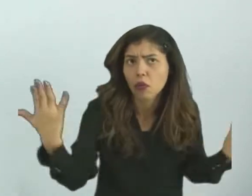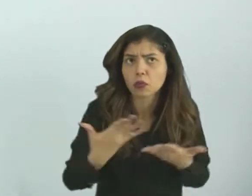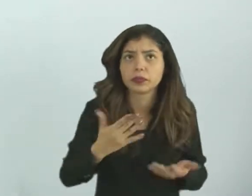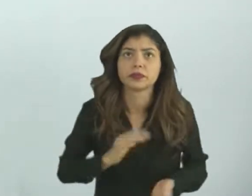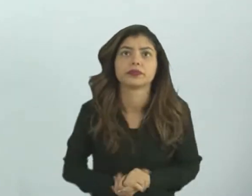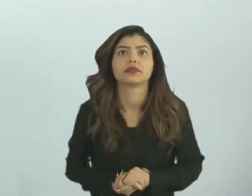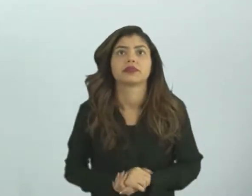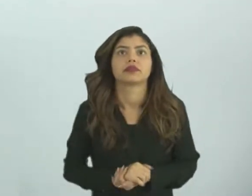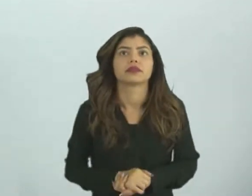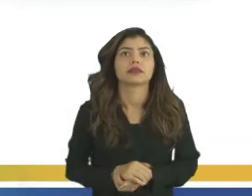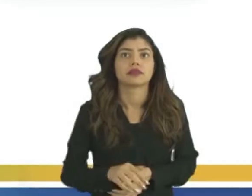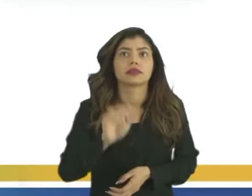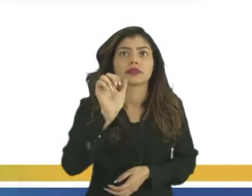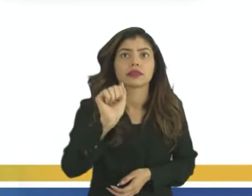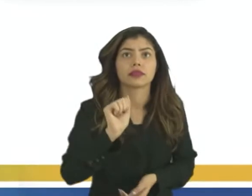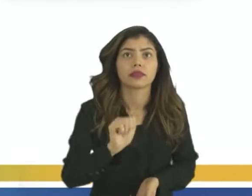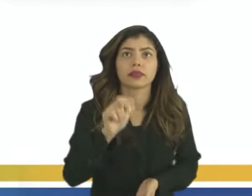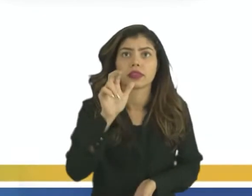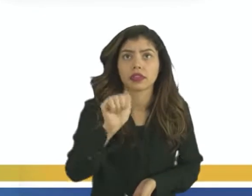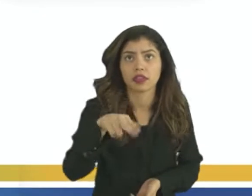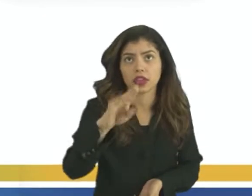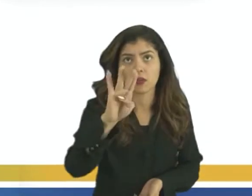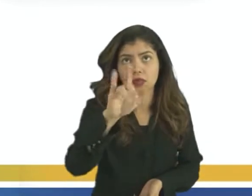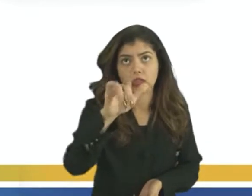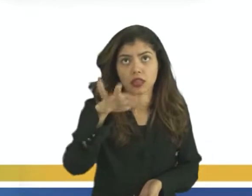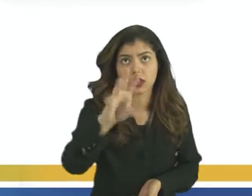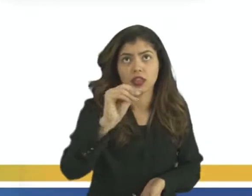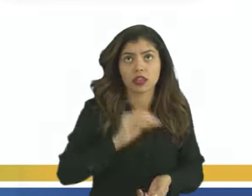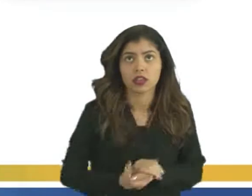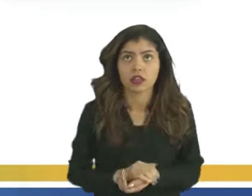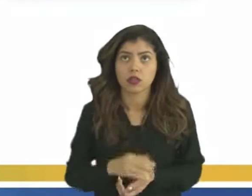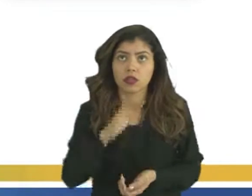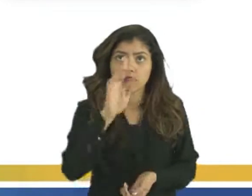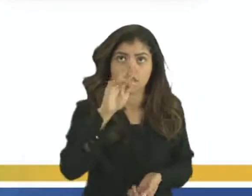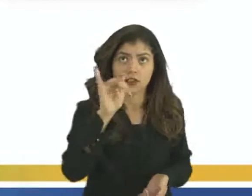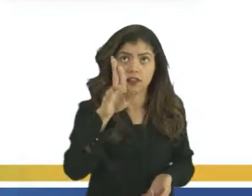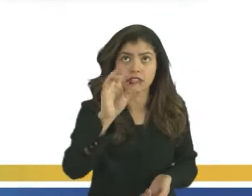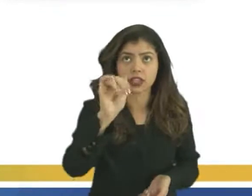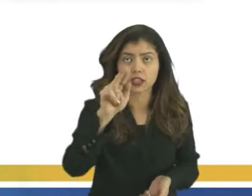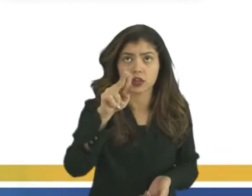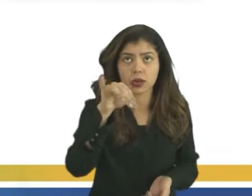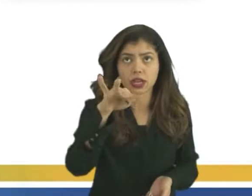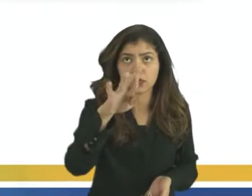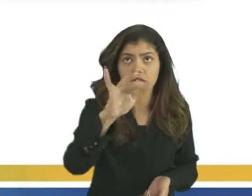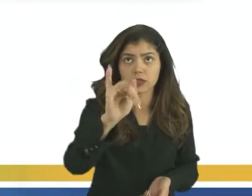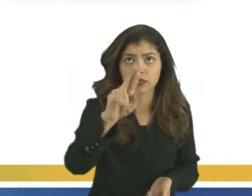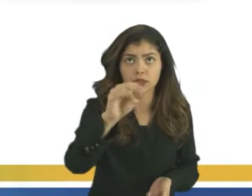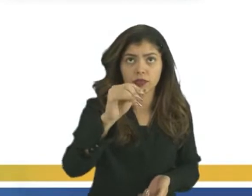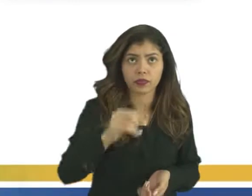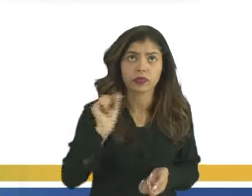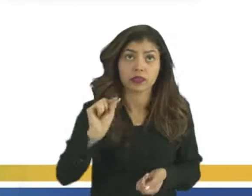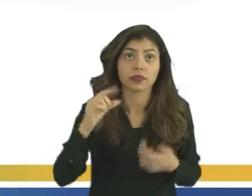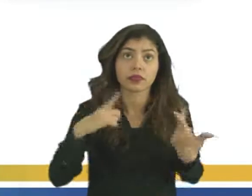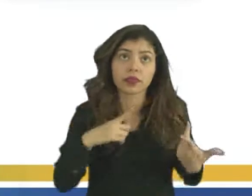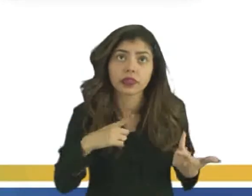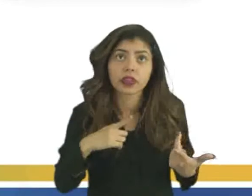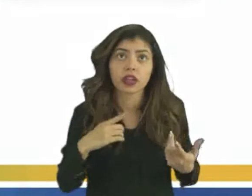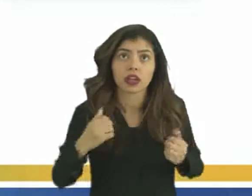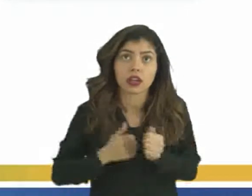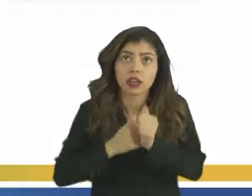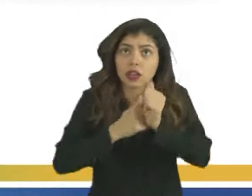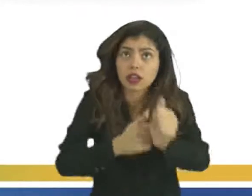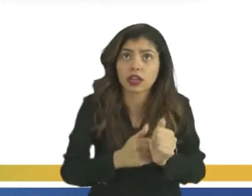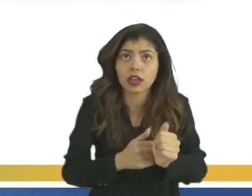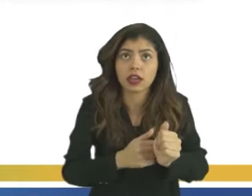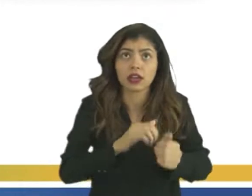agora. O que é o anabolismo ou efeito anabólico? São reações que acarretam no armazenamento